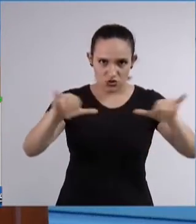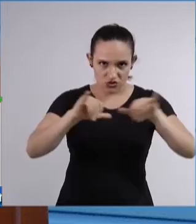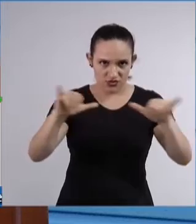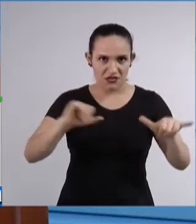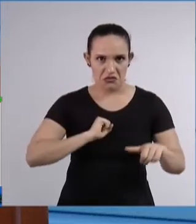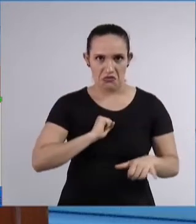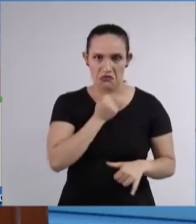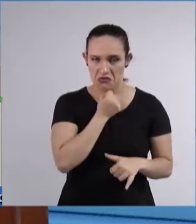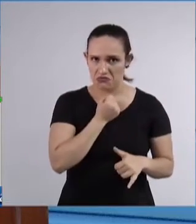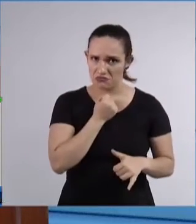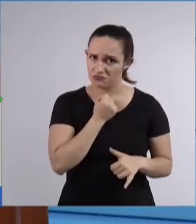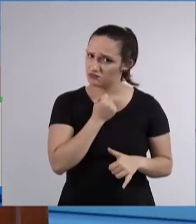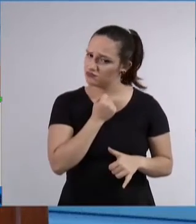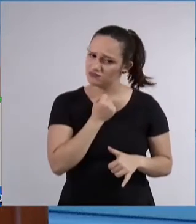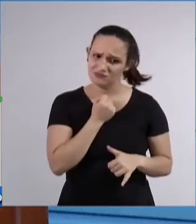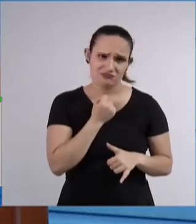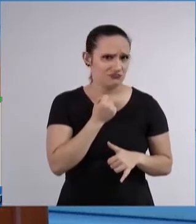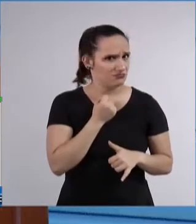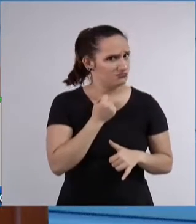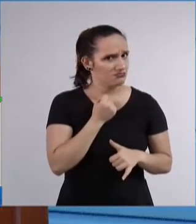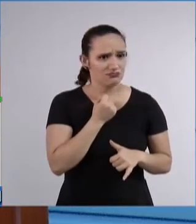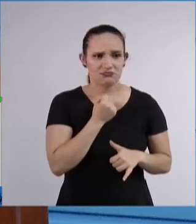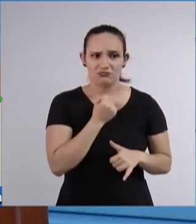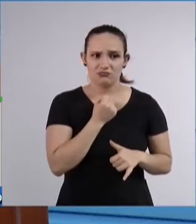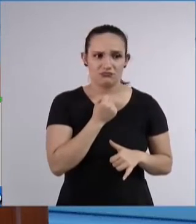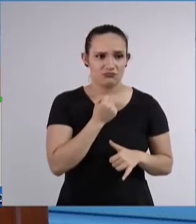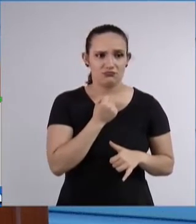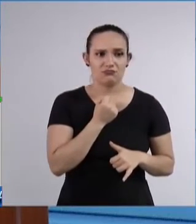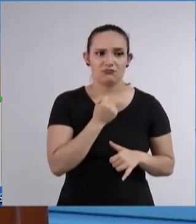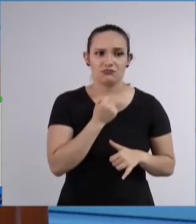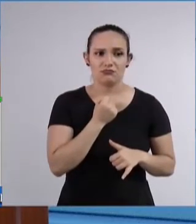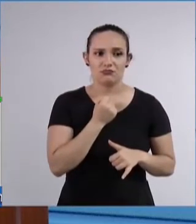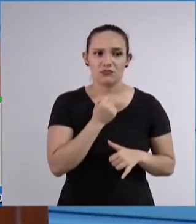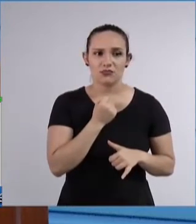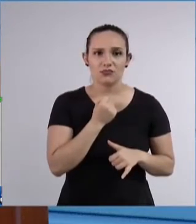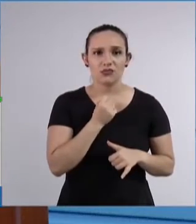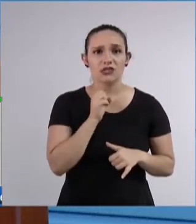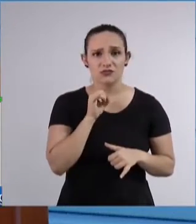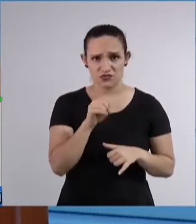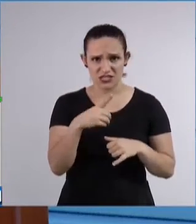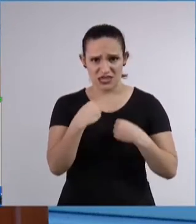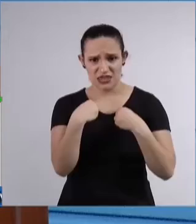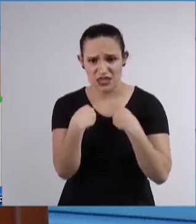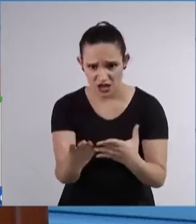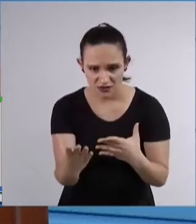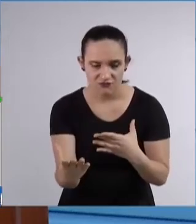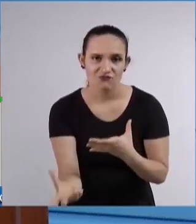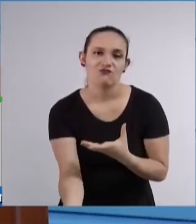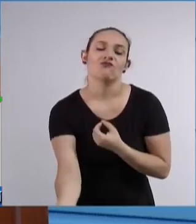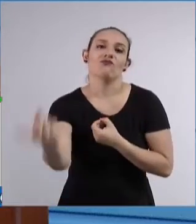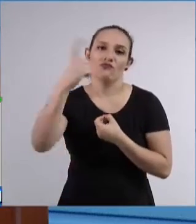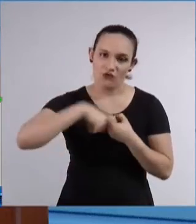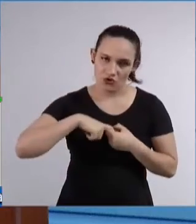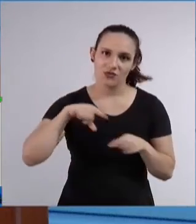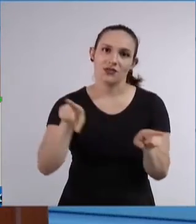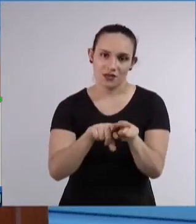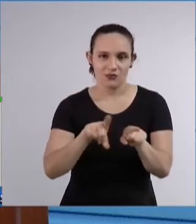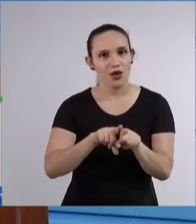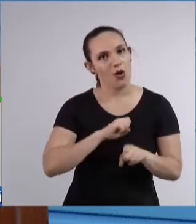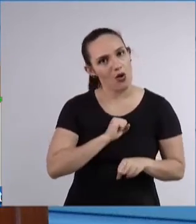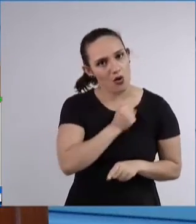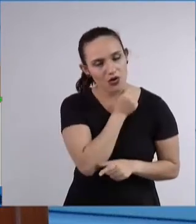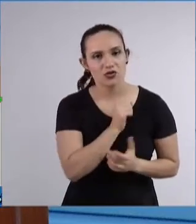do ódio, esse ódio pode vir, com certeza, a seu desfavor. A seu desfavor, você, do